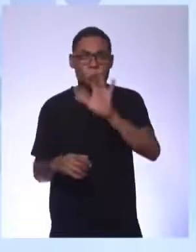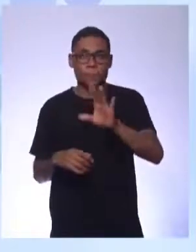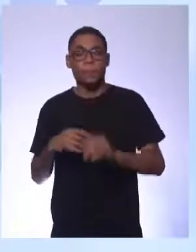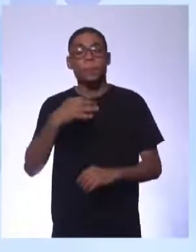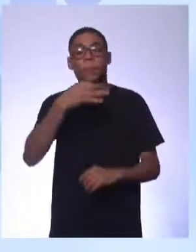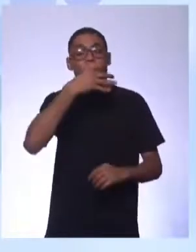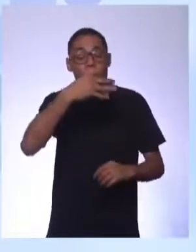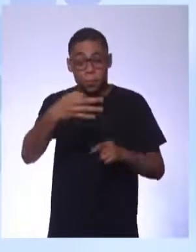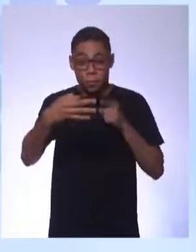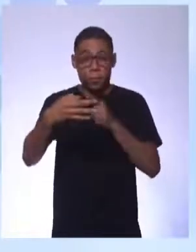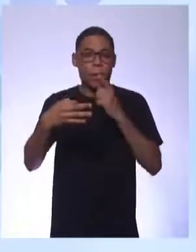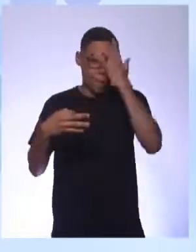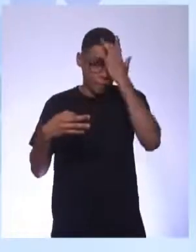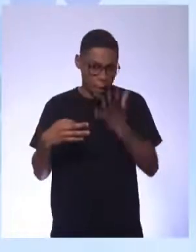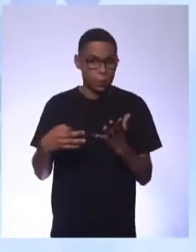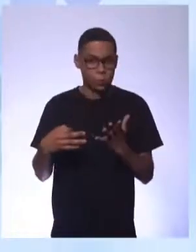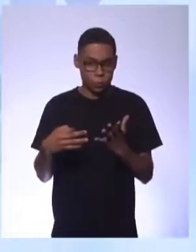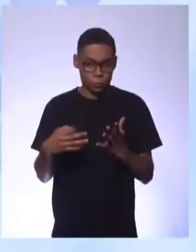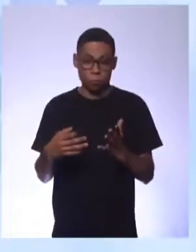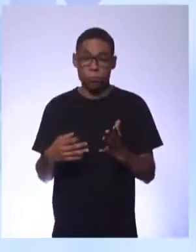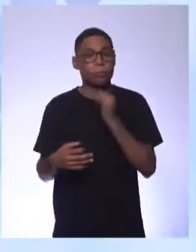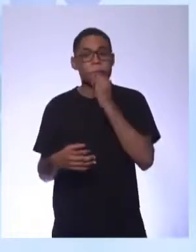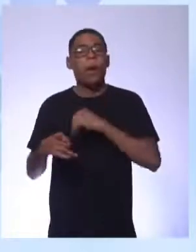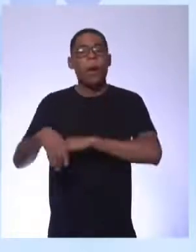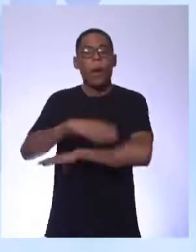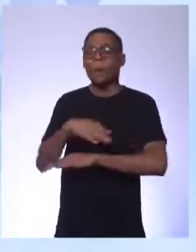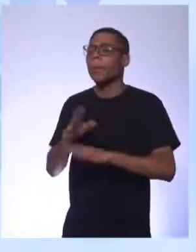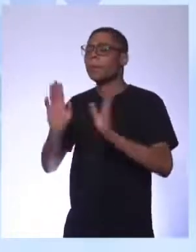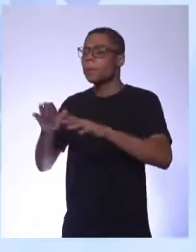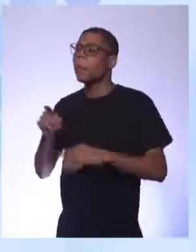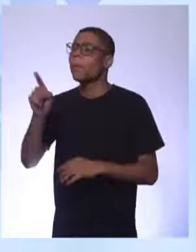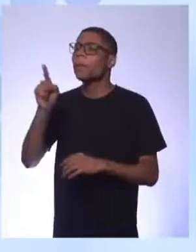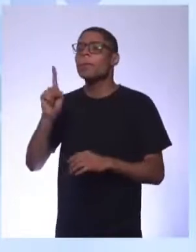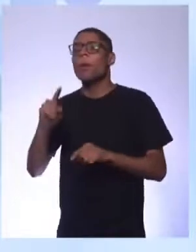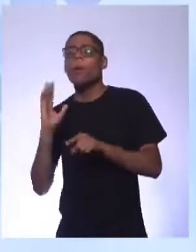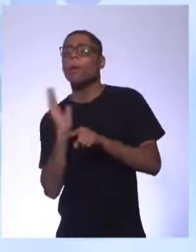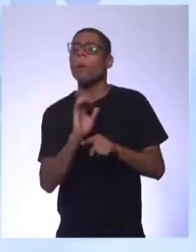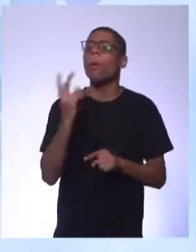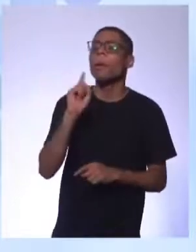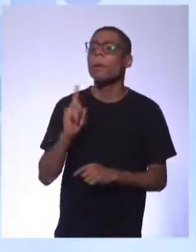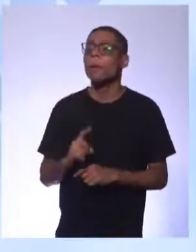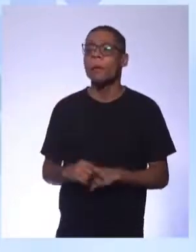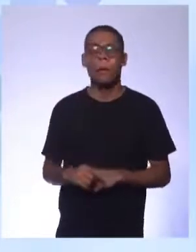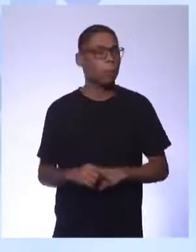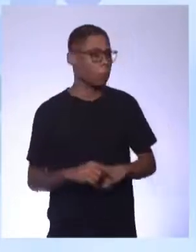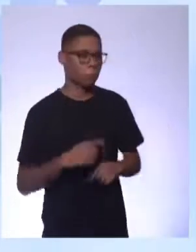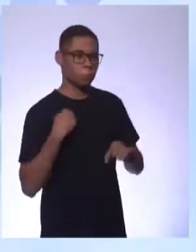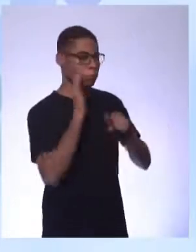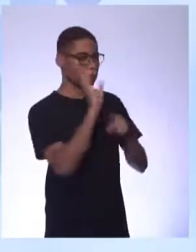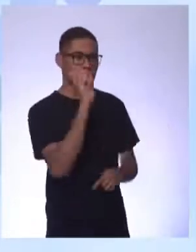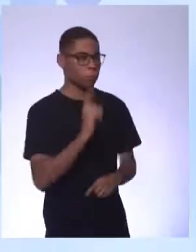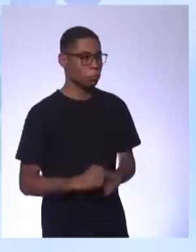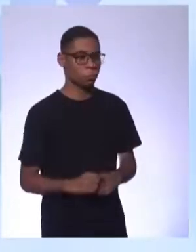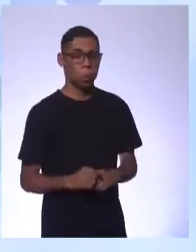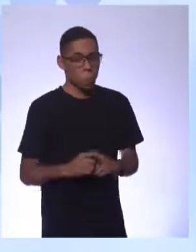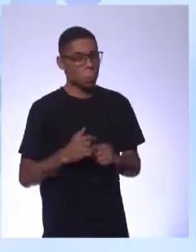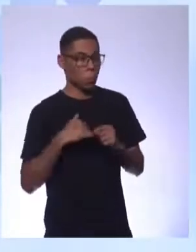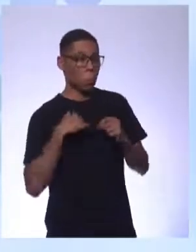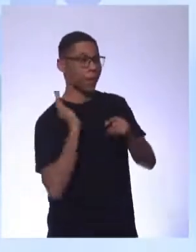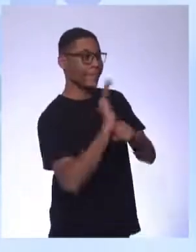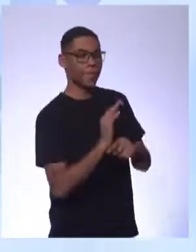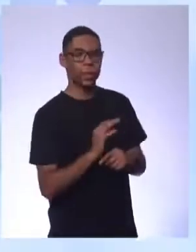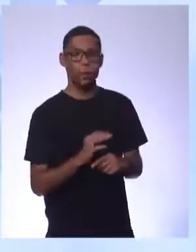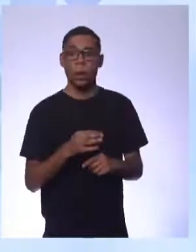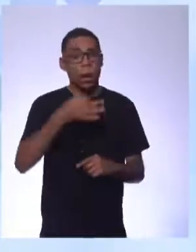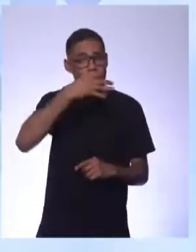Opinião é algo muito fácil de ser dado. Você chega na rua e pergunta, olha, você é a favor ou contra tal coisa? Todo mundo tem uma opinião formada sobre quase